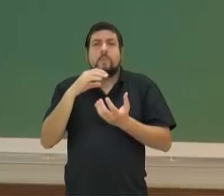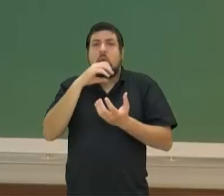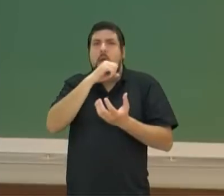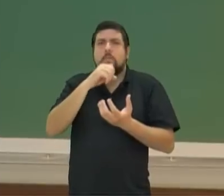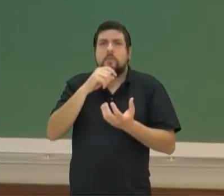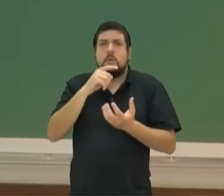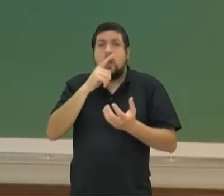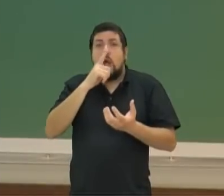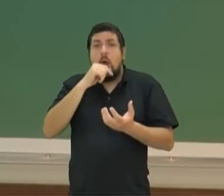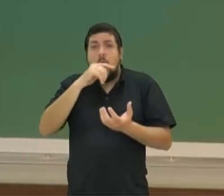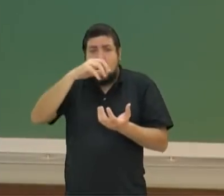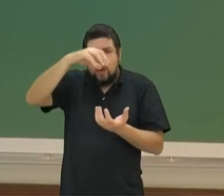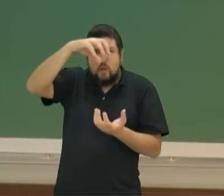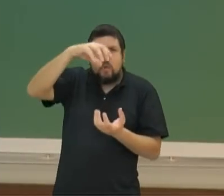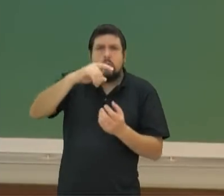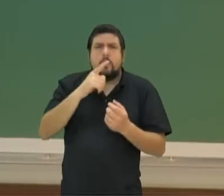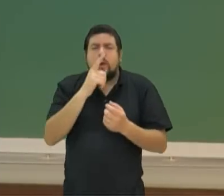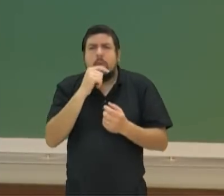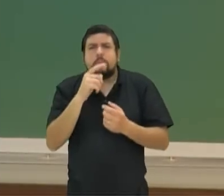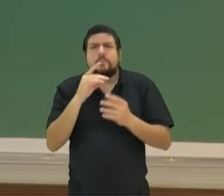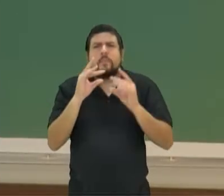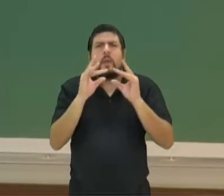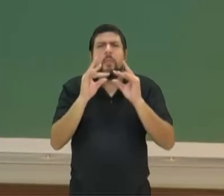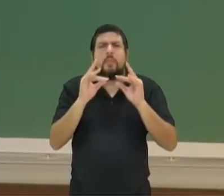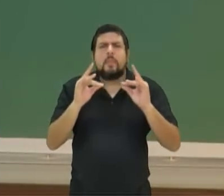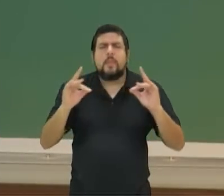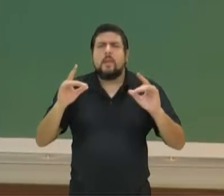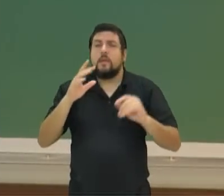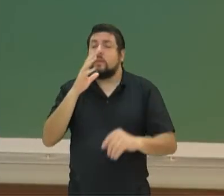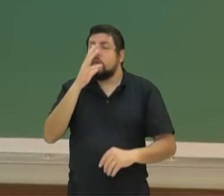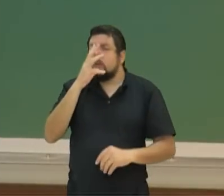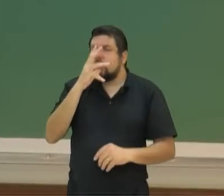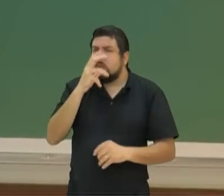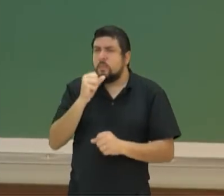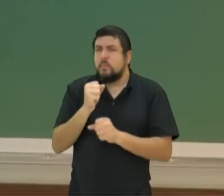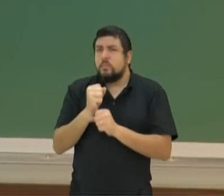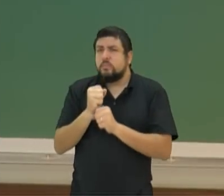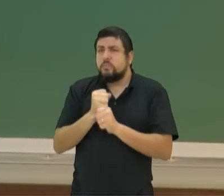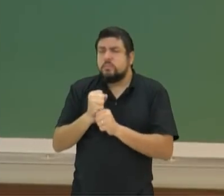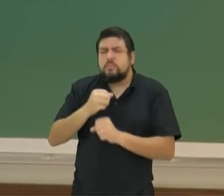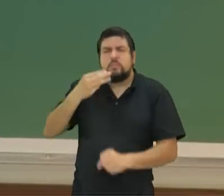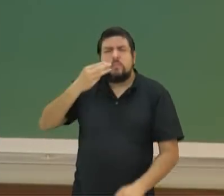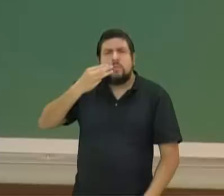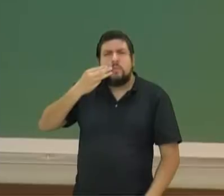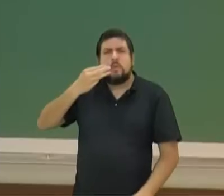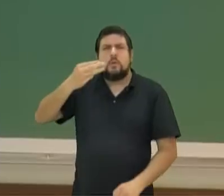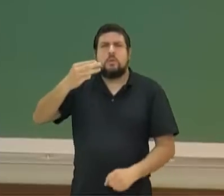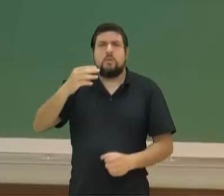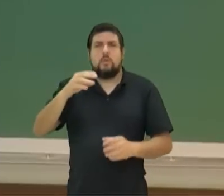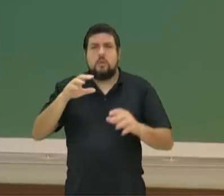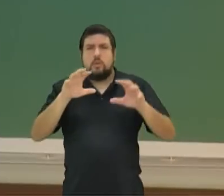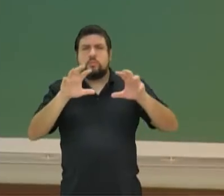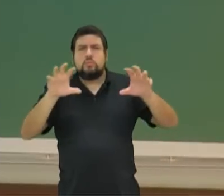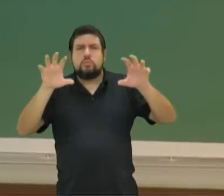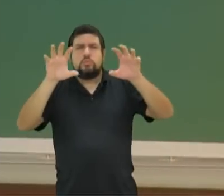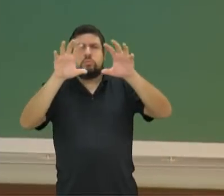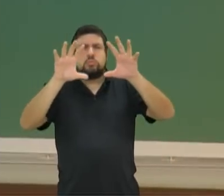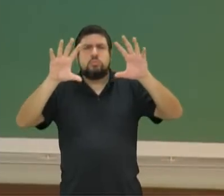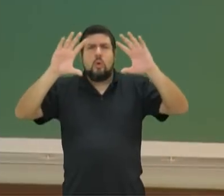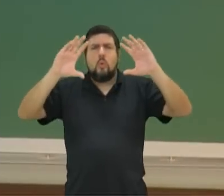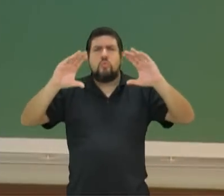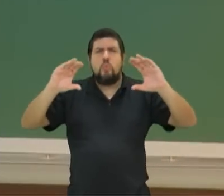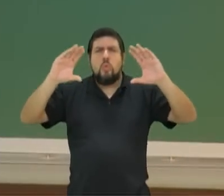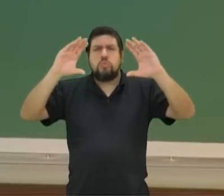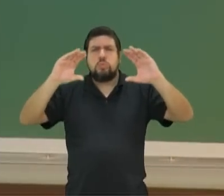não chegava a ficar líquida. Demorou milhões de anos para essa água que ficou na atmosfera